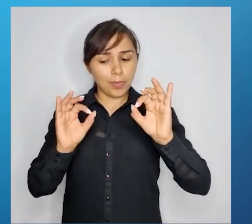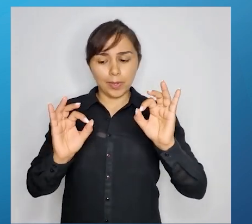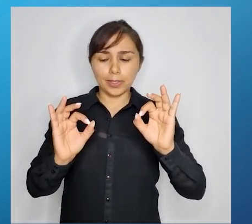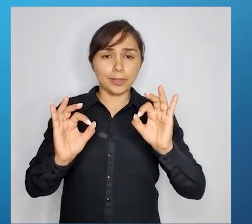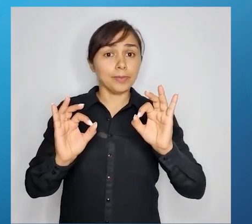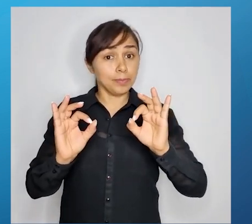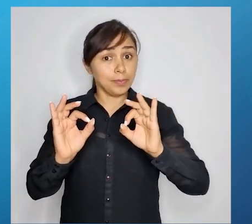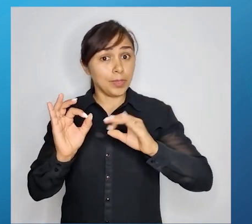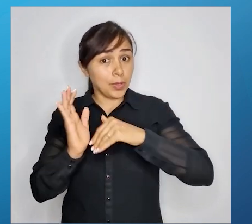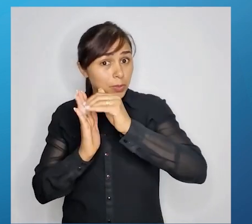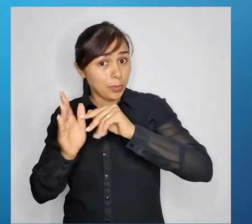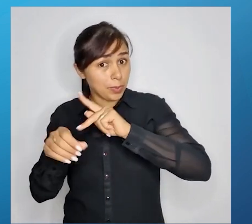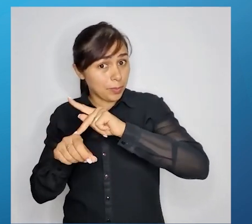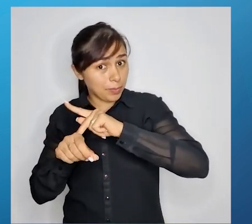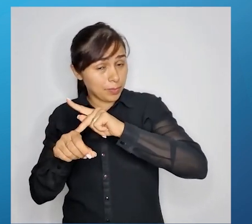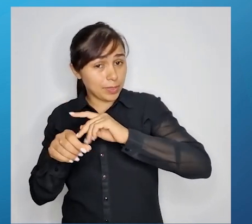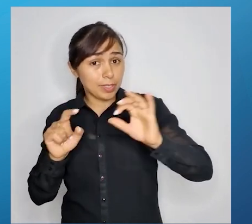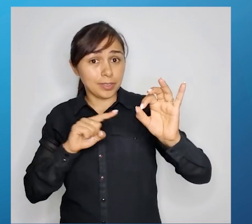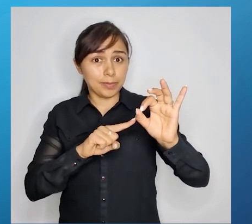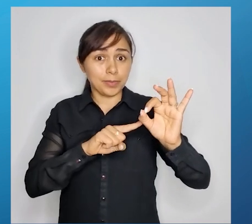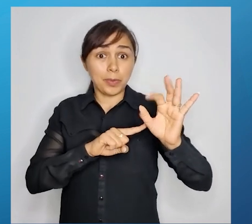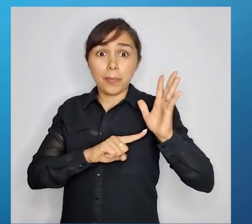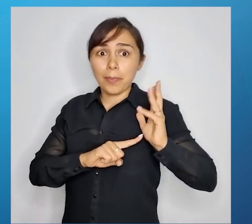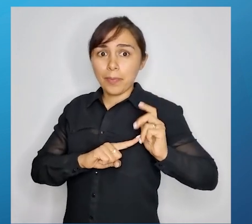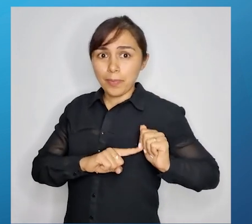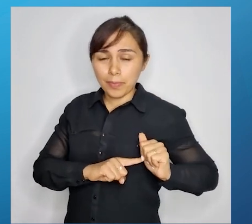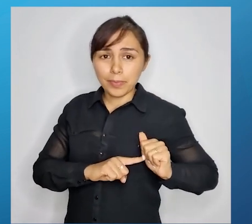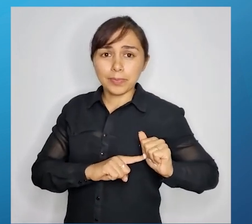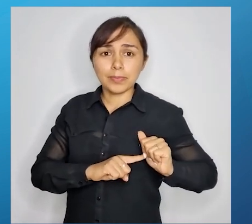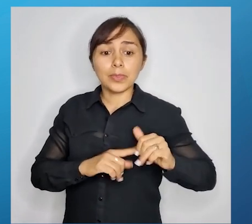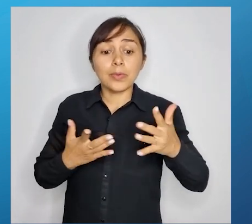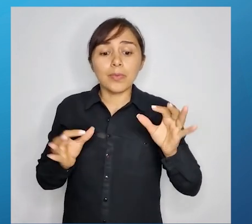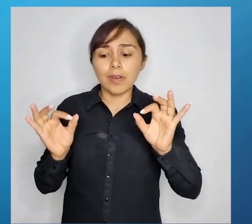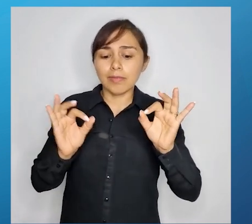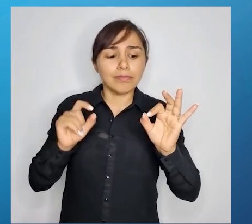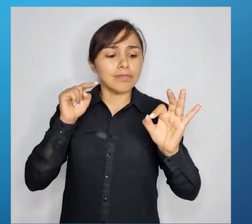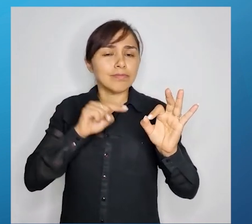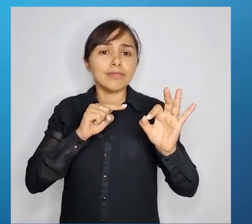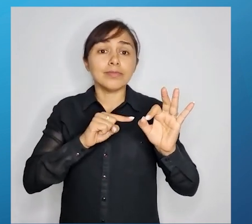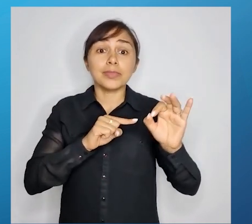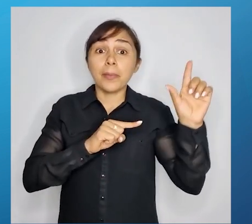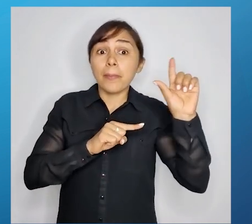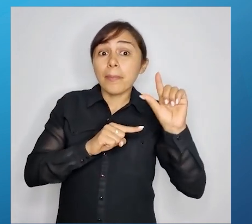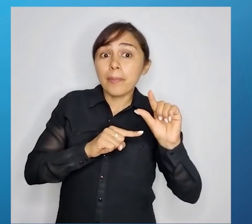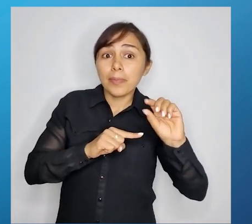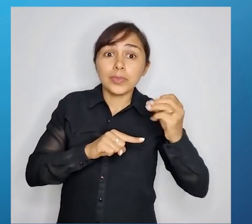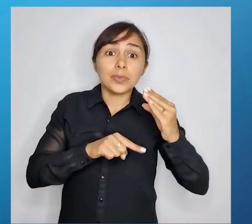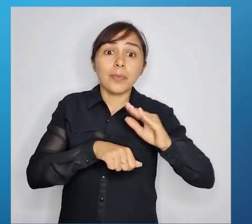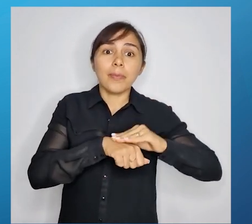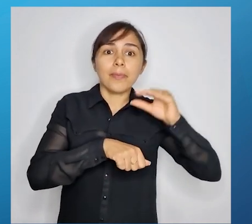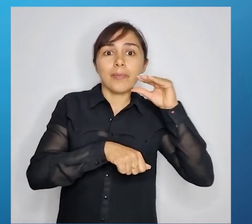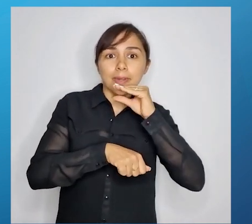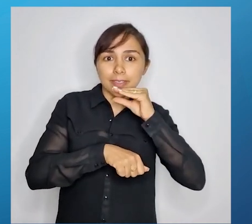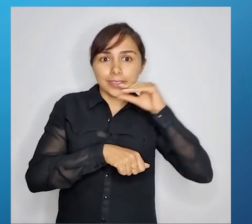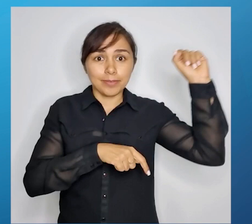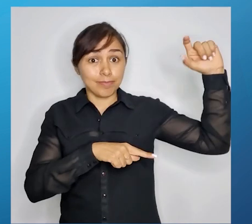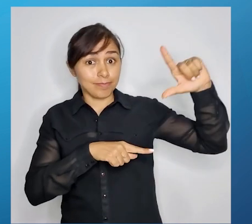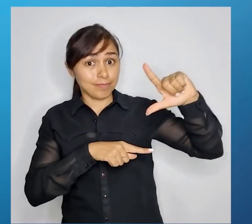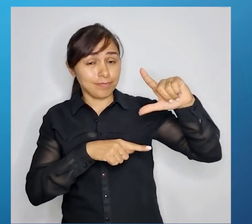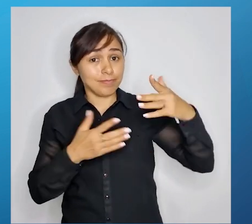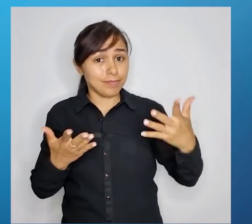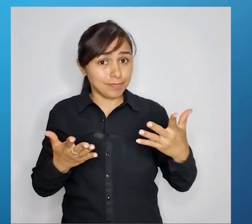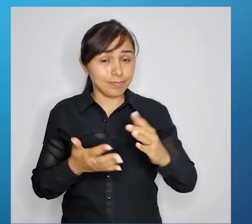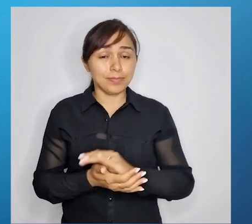que uma moeda revestida de tinta preta quando ambas são expostas ao Sol. 3. Numa barra metálica aquecida